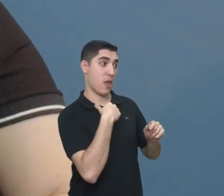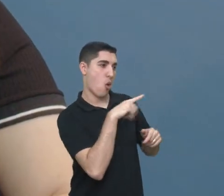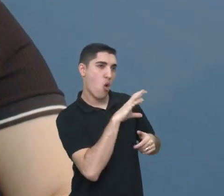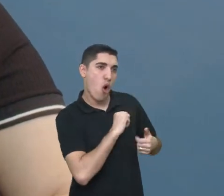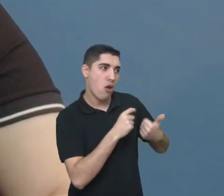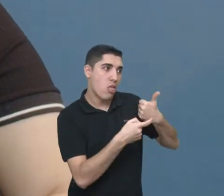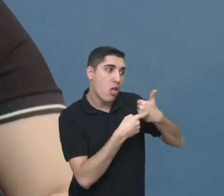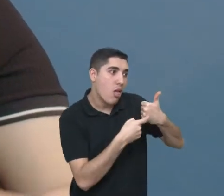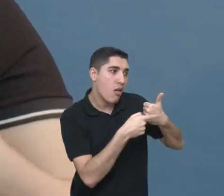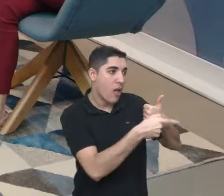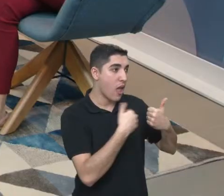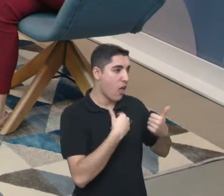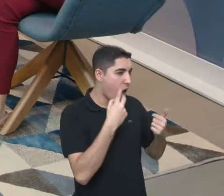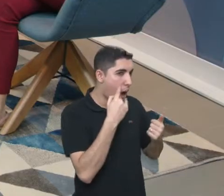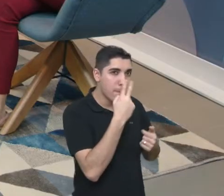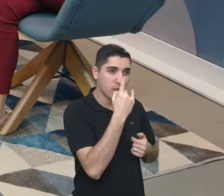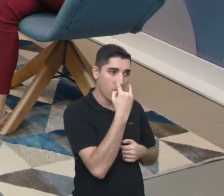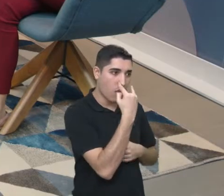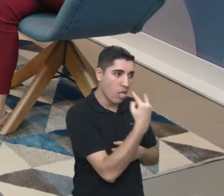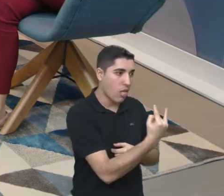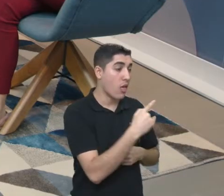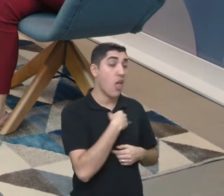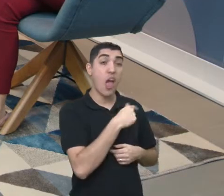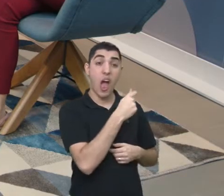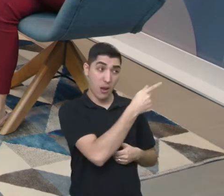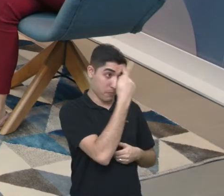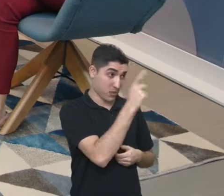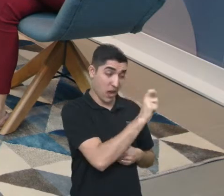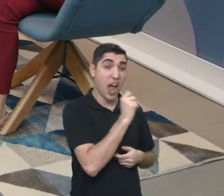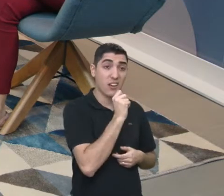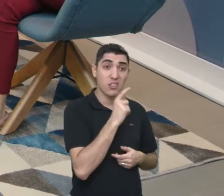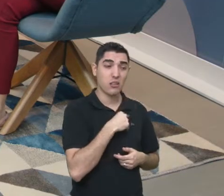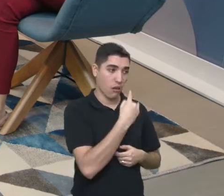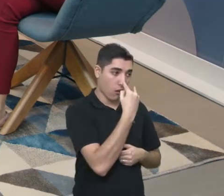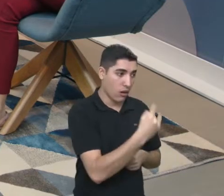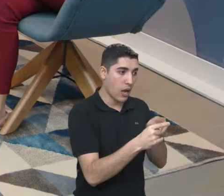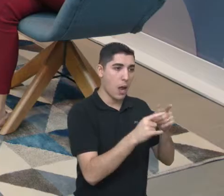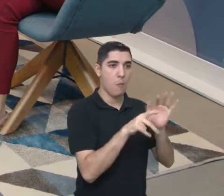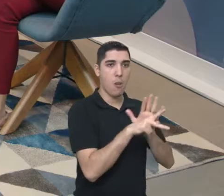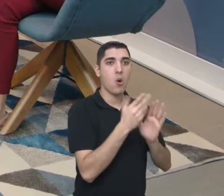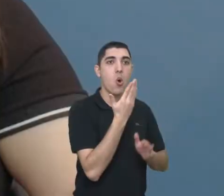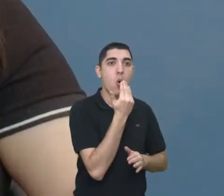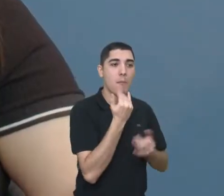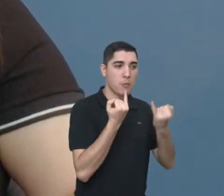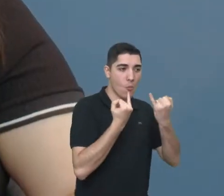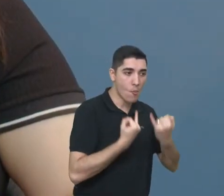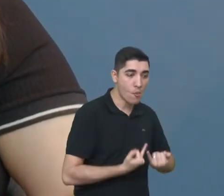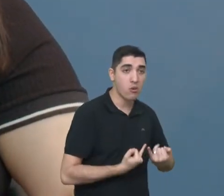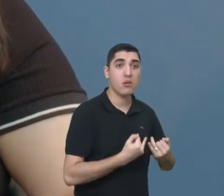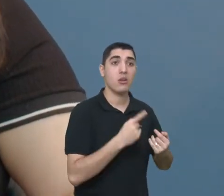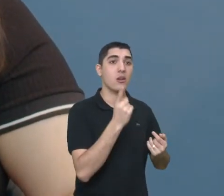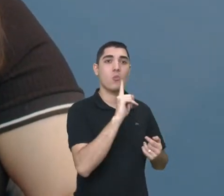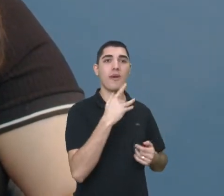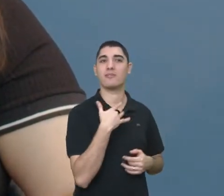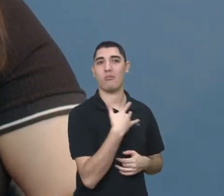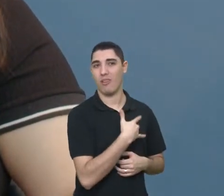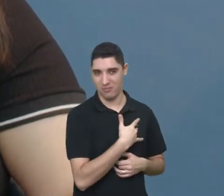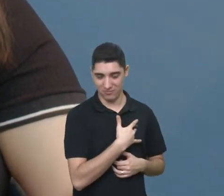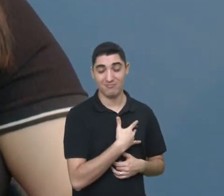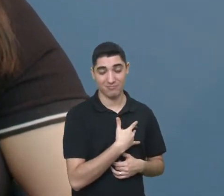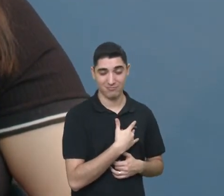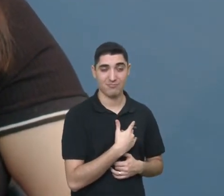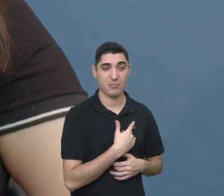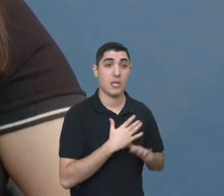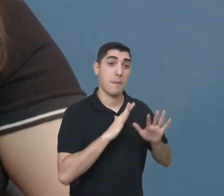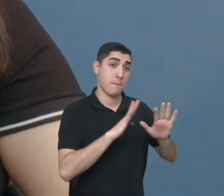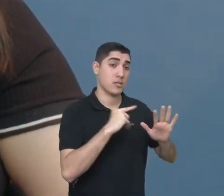já consome. E ainda, infelizmente, a gente consome muito conteúdo sobre dieta, sobre perda de peso não saudável, né?